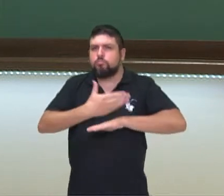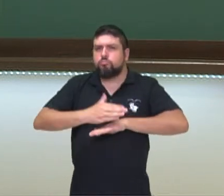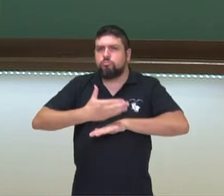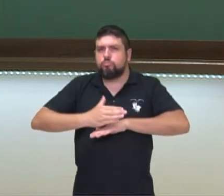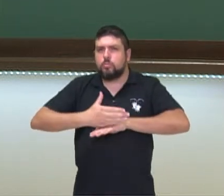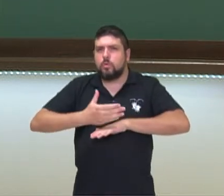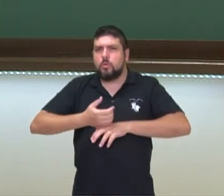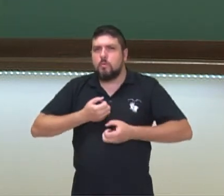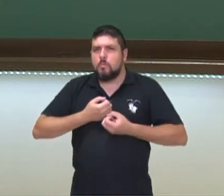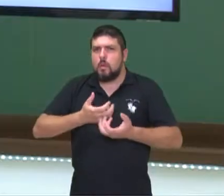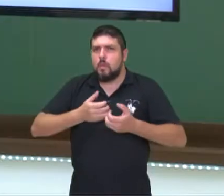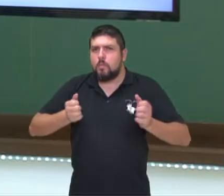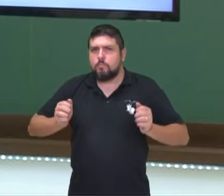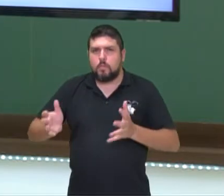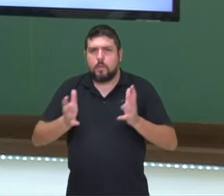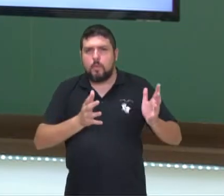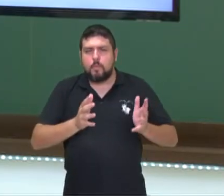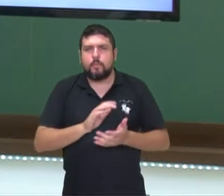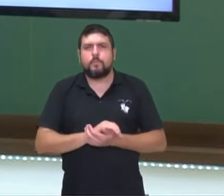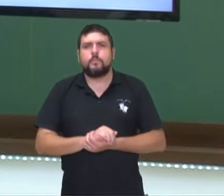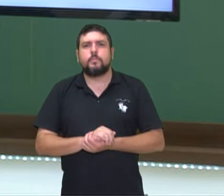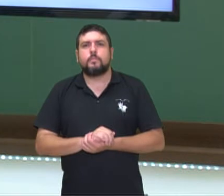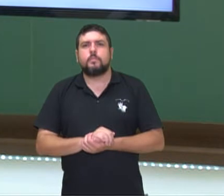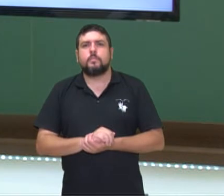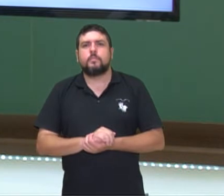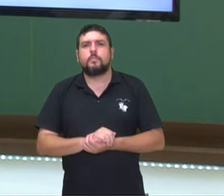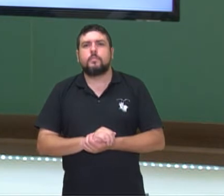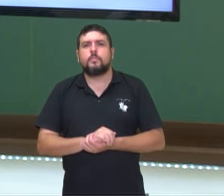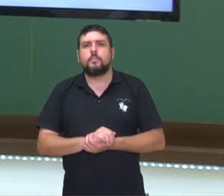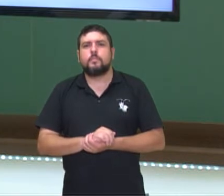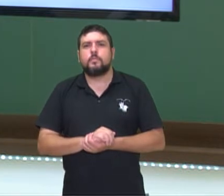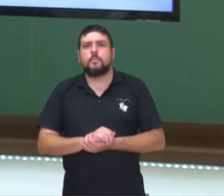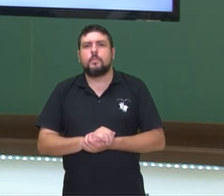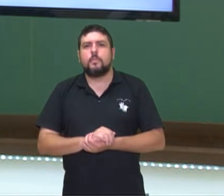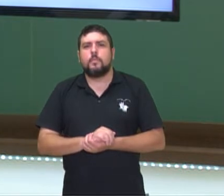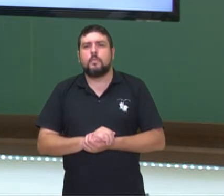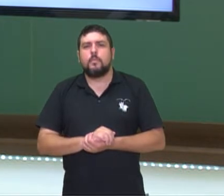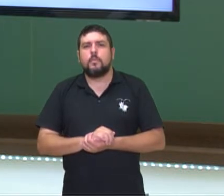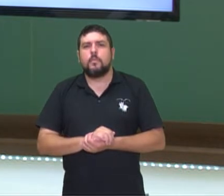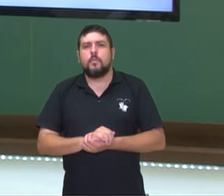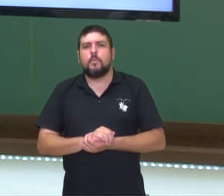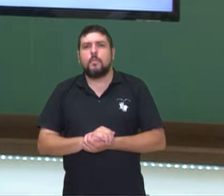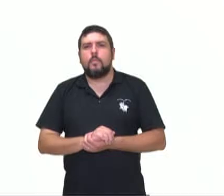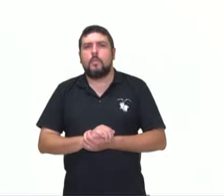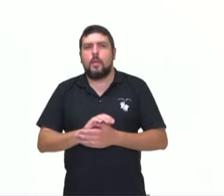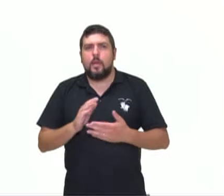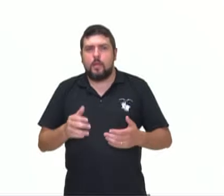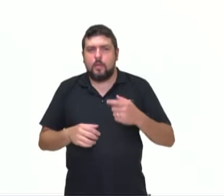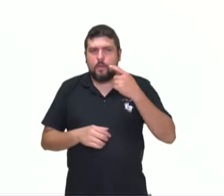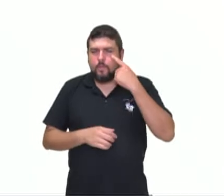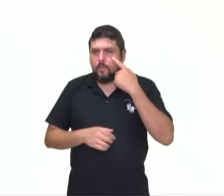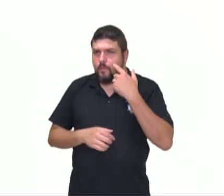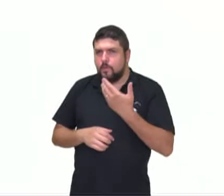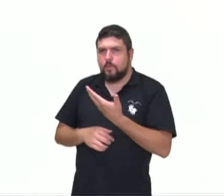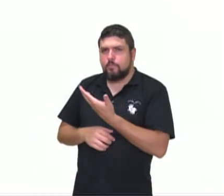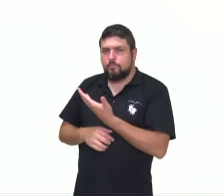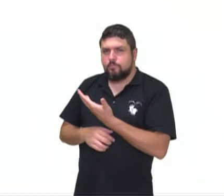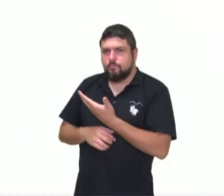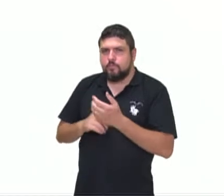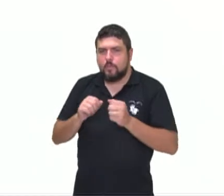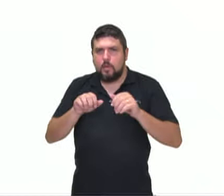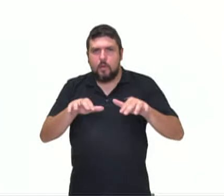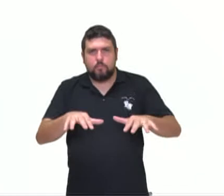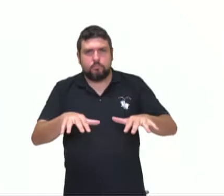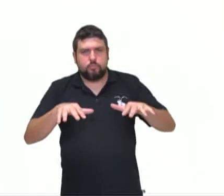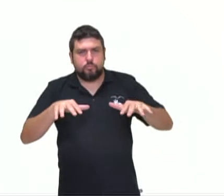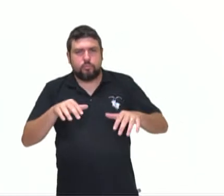público. Depois desse nosso início, vamos para o nosso exercício. Então, aqui você tem uma plateia. Então você tem uma pessoa, um